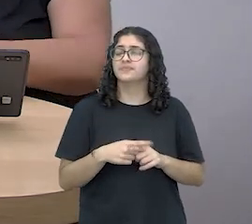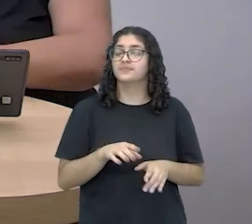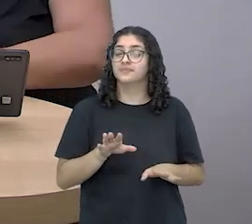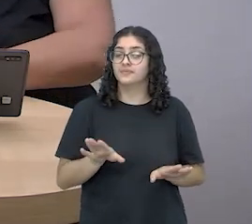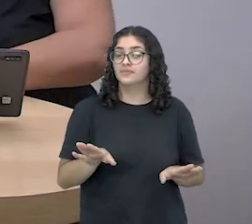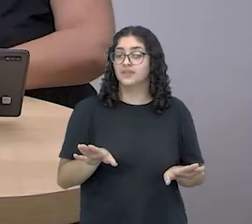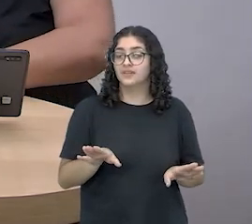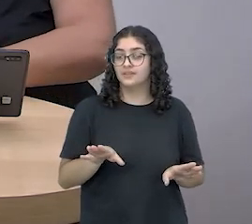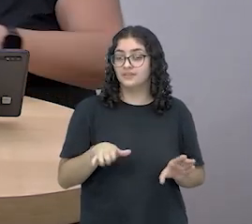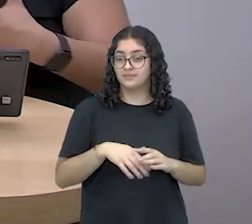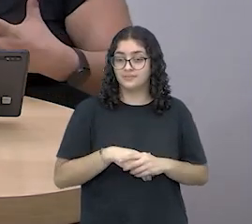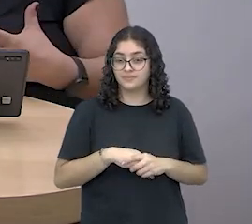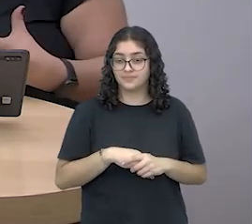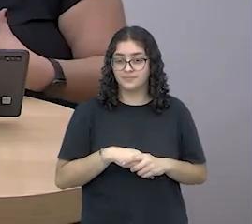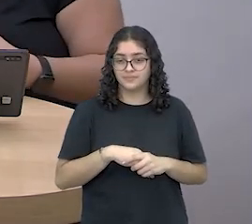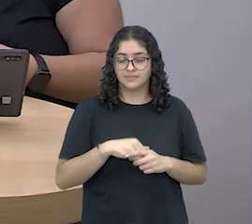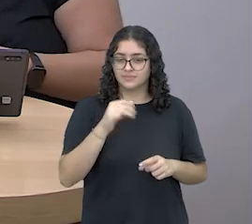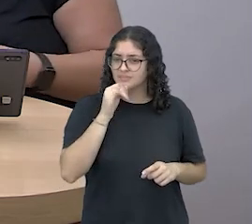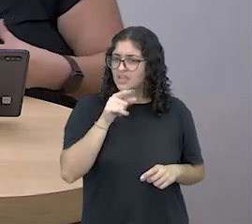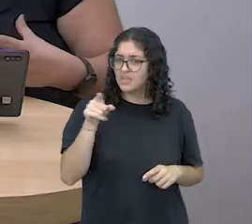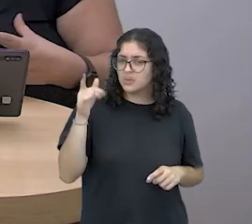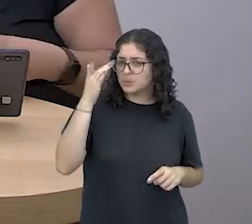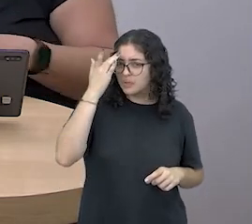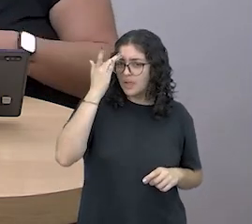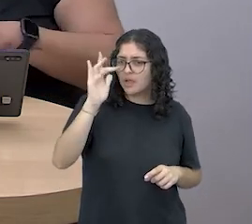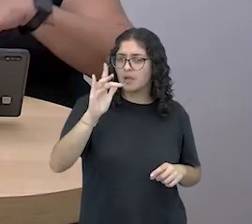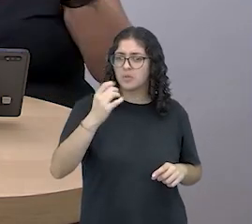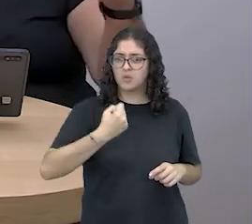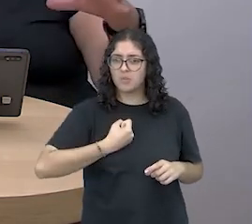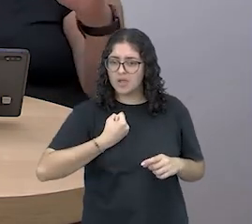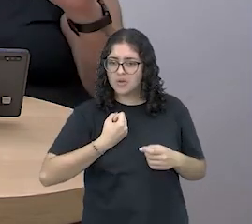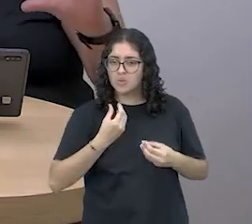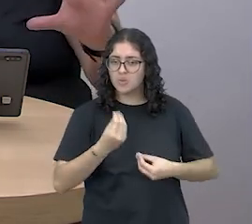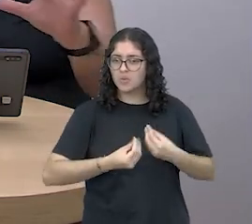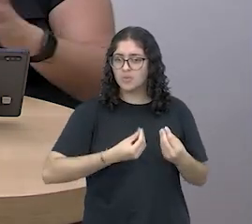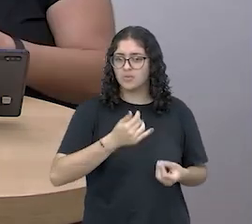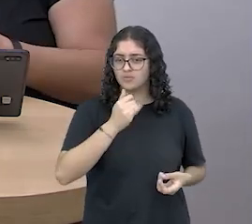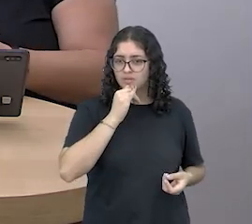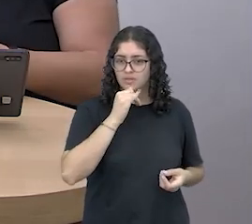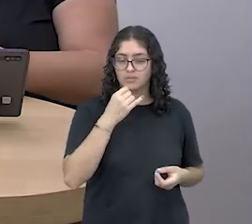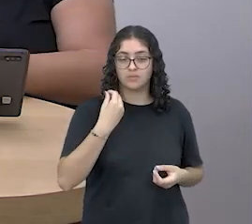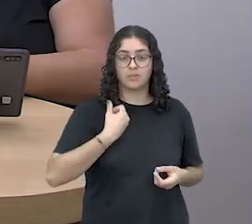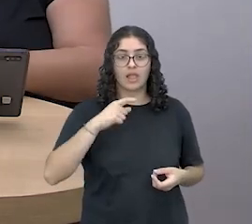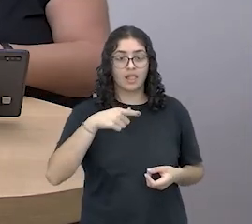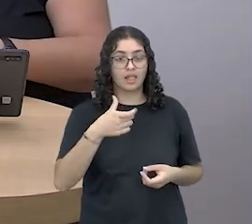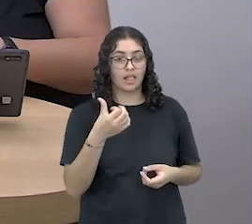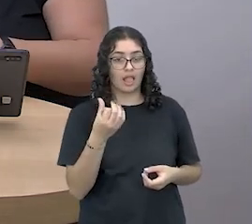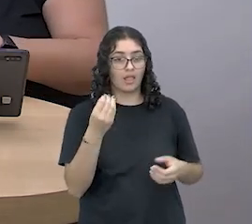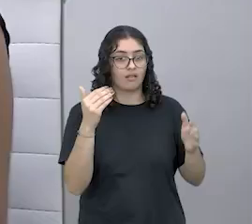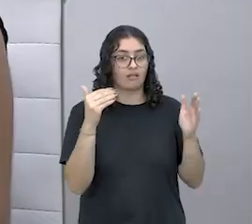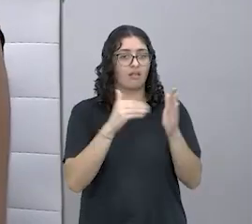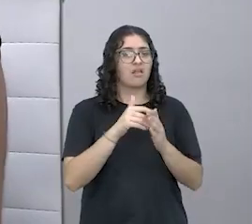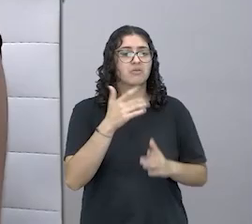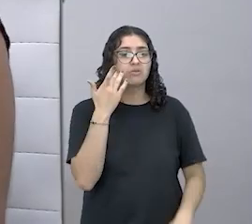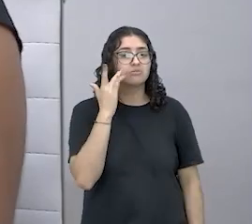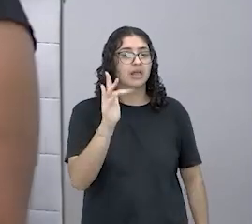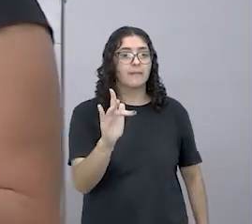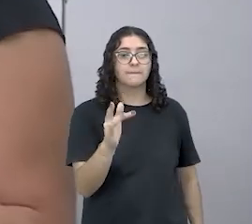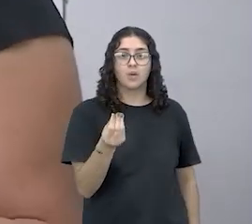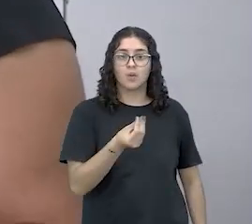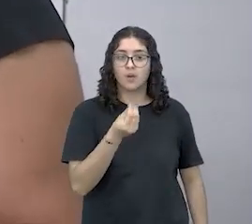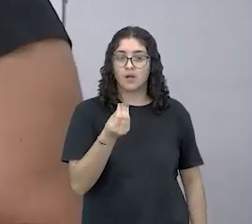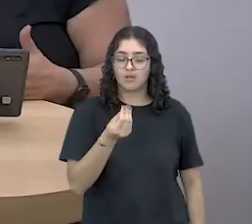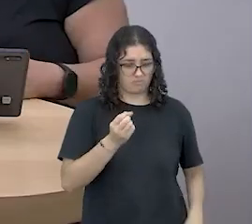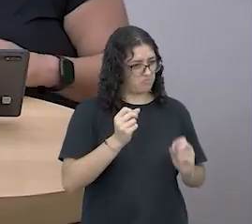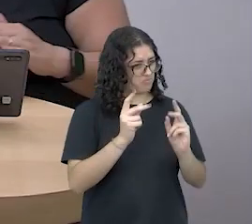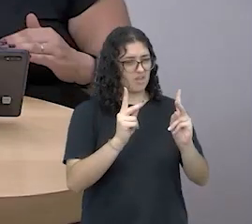Ale, e se eles não souberem todos os números? Então, a gente tem um relógio que vai até 60. Uhum. Se eles não souberem todos os números, tá